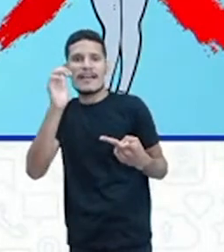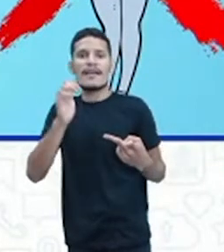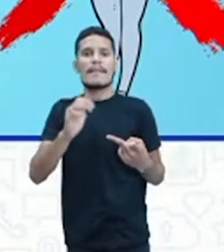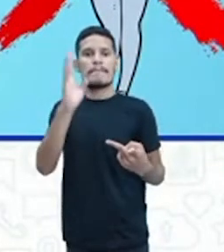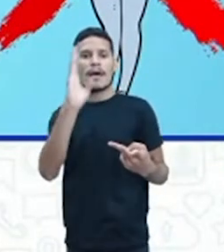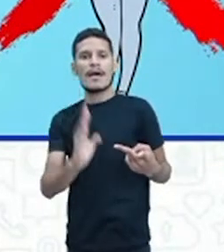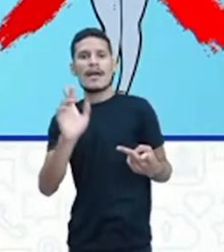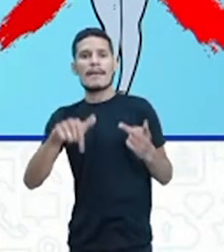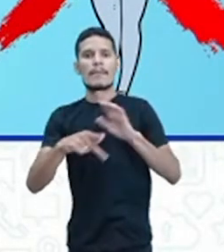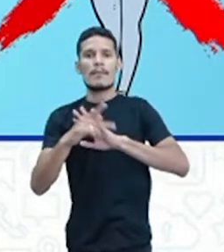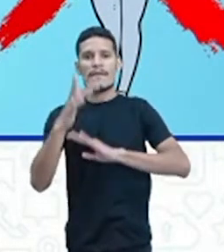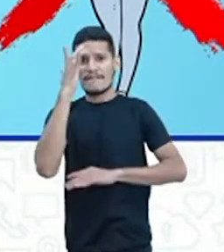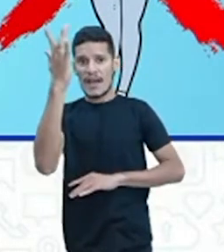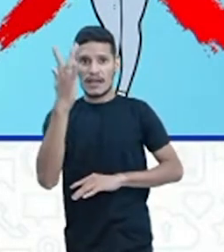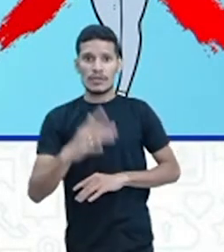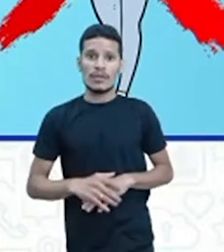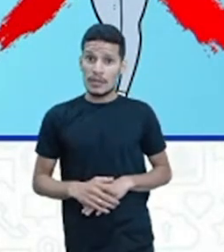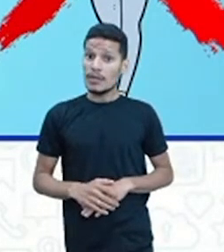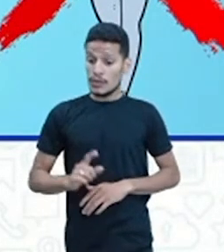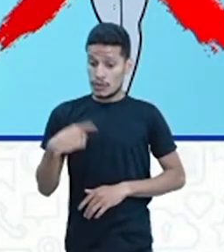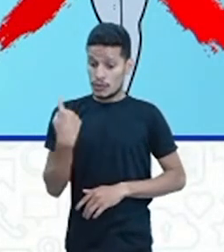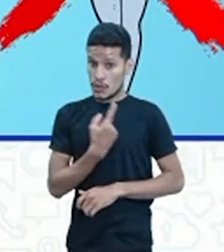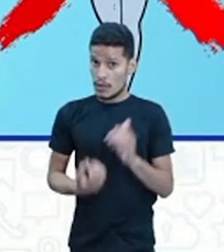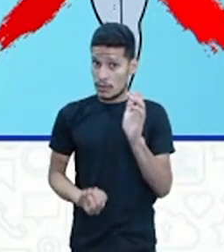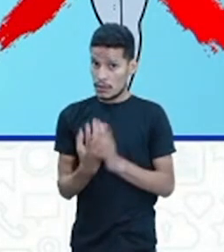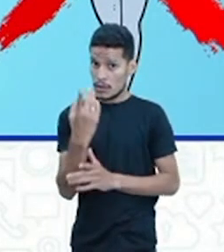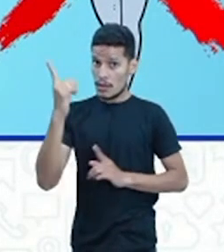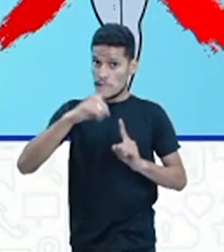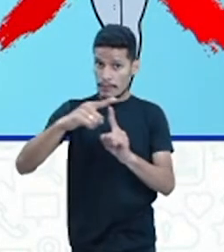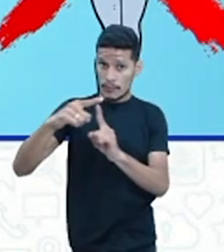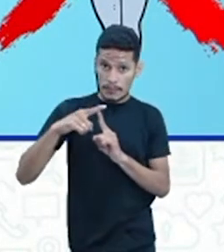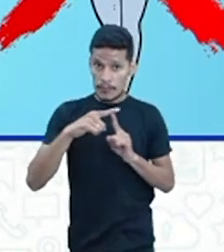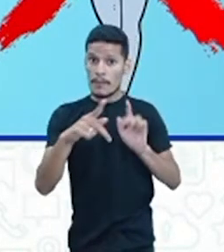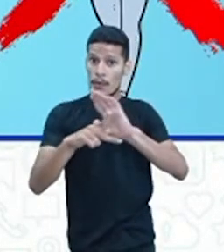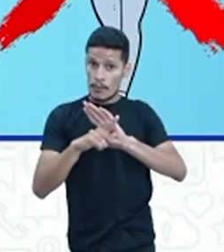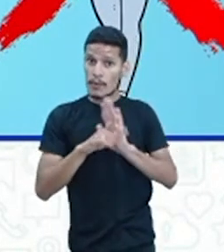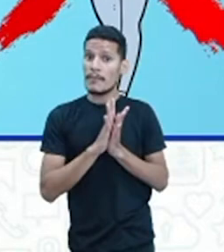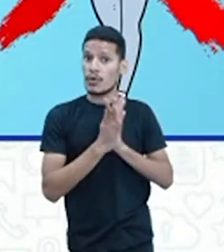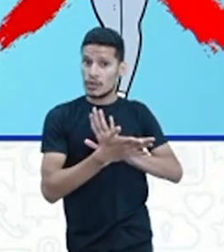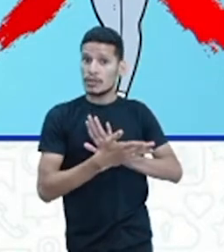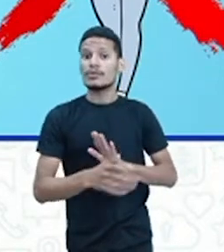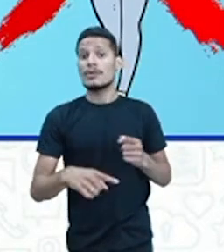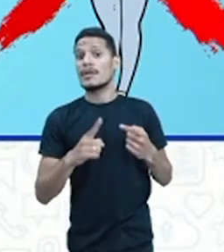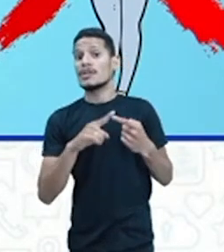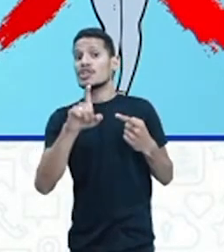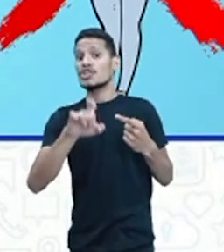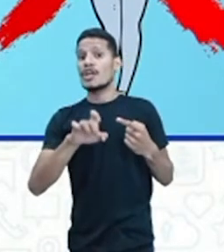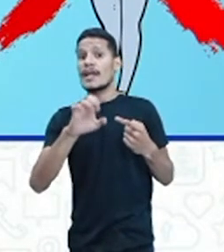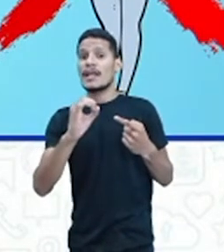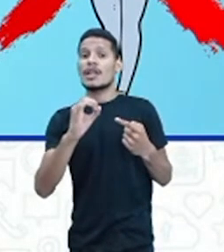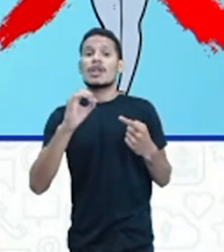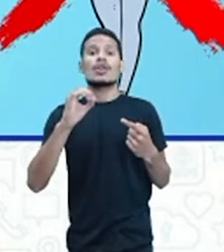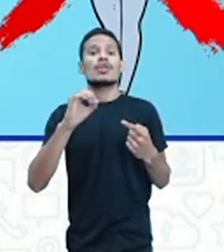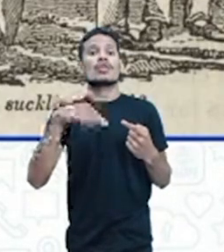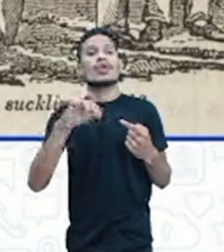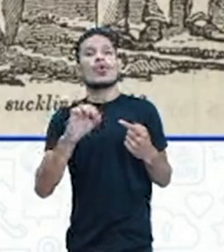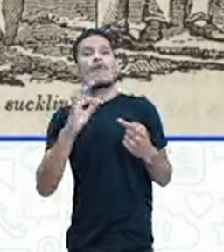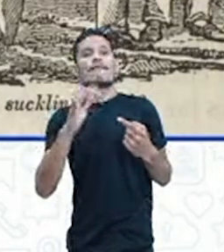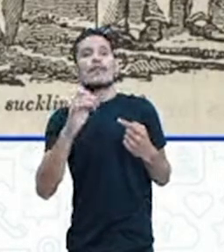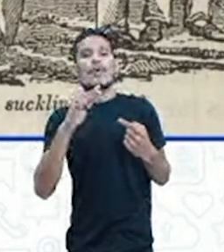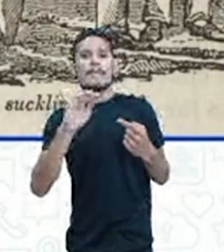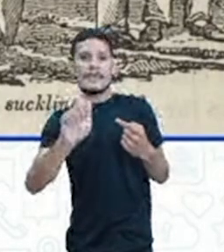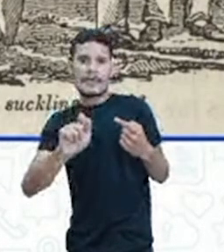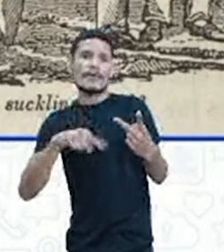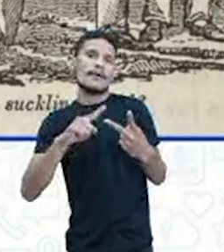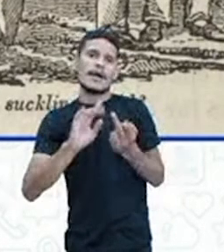aversão ao estrangeiro e desenvolvendo tipos de preconceito, como a xenofobia, ou o etnocentrismo, ou até mesmo o racismo,